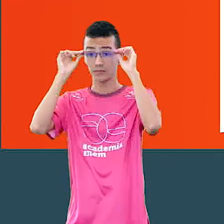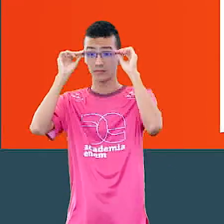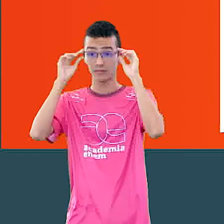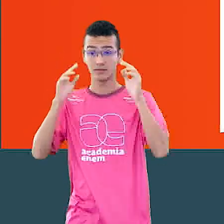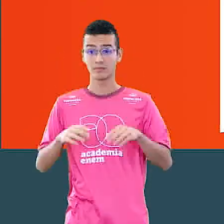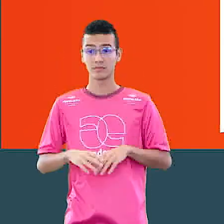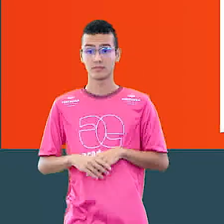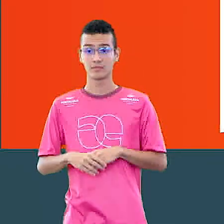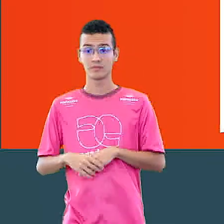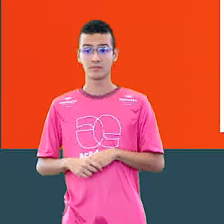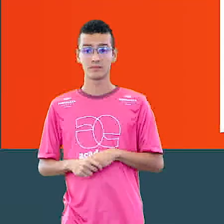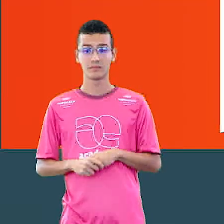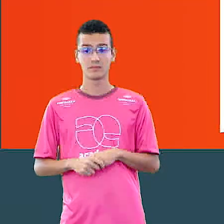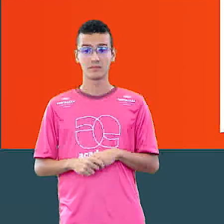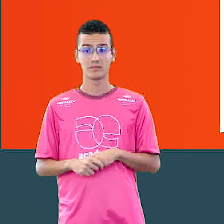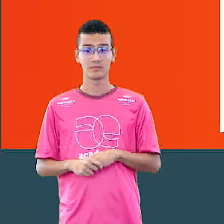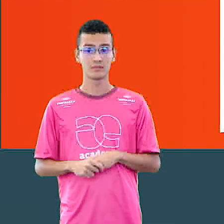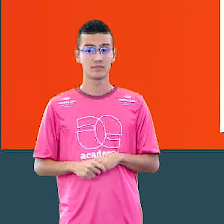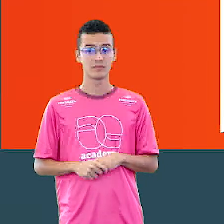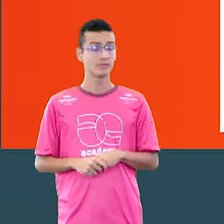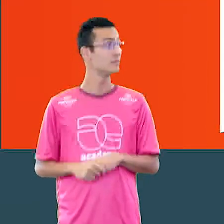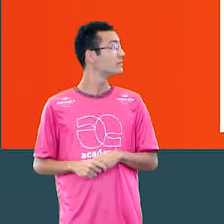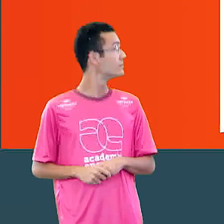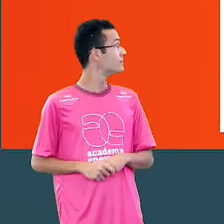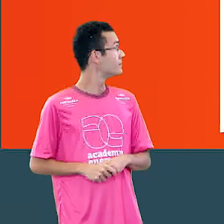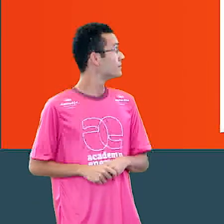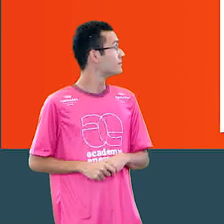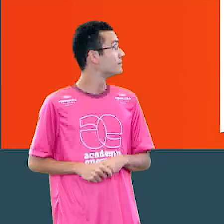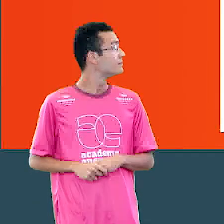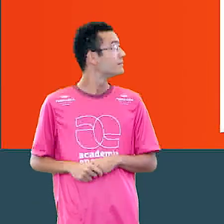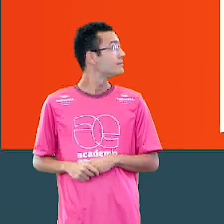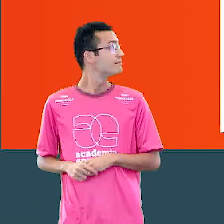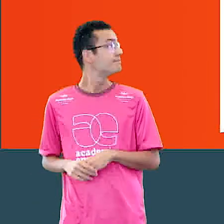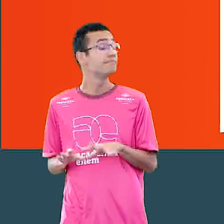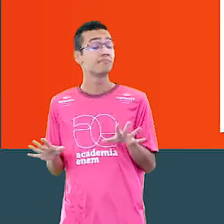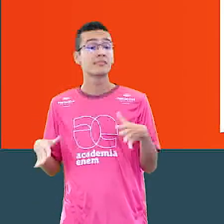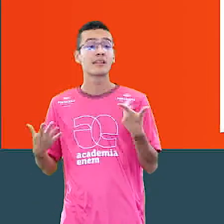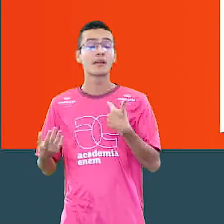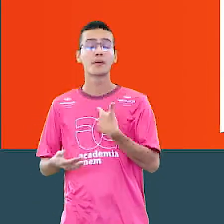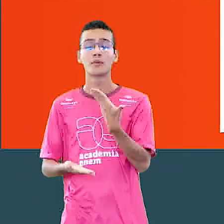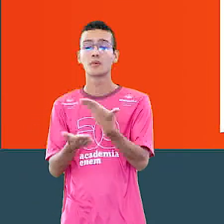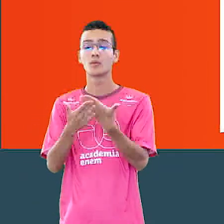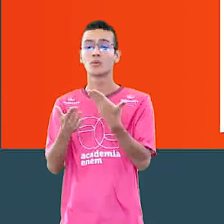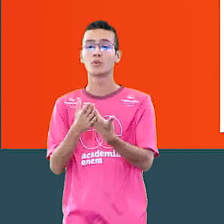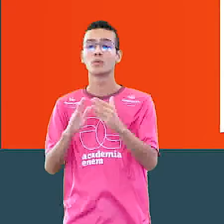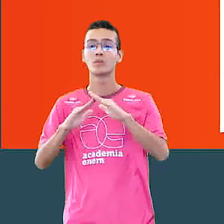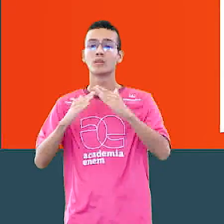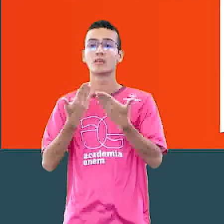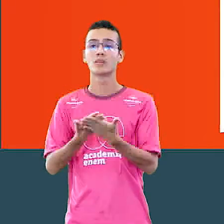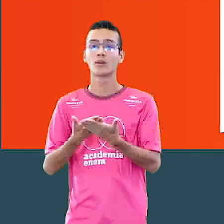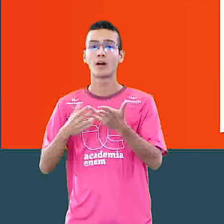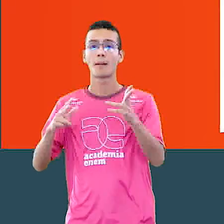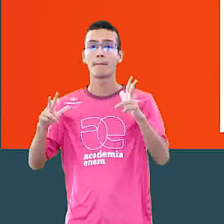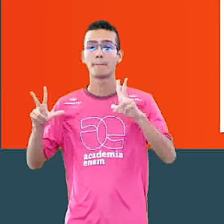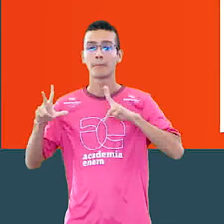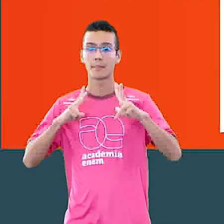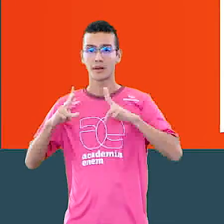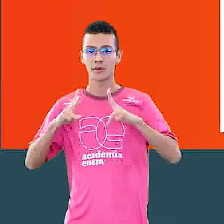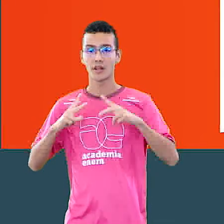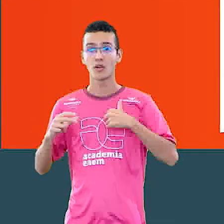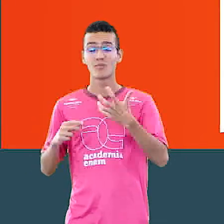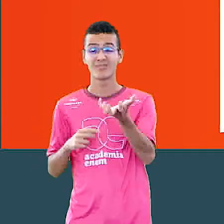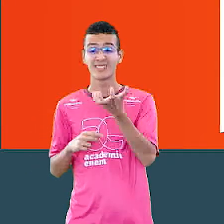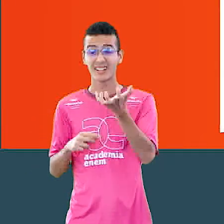Oi, boa tarde. Eu sou de uma escola privada e eu gostaria, sim, de fazer uma licenciatura. Eu ainda